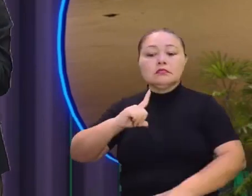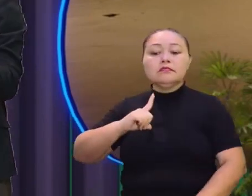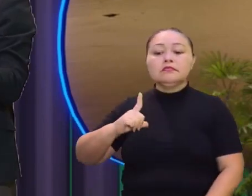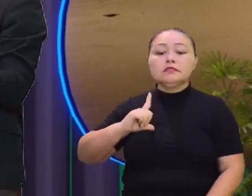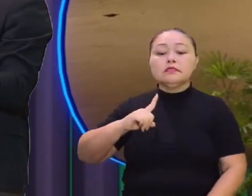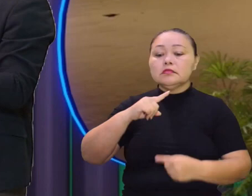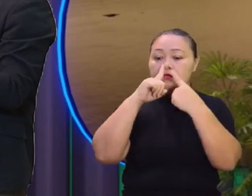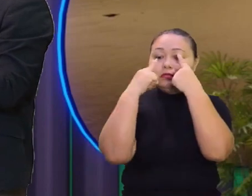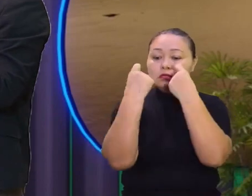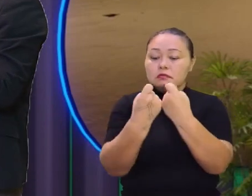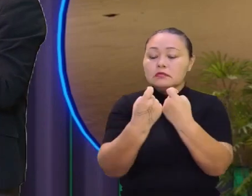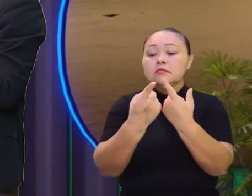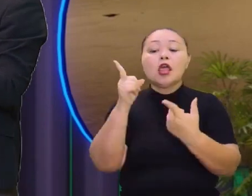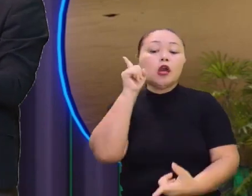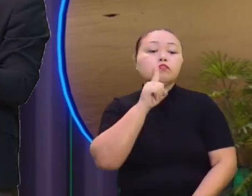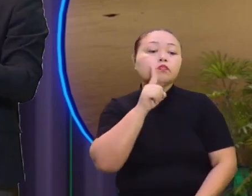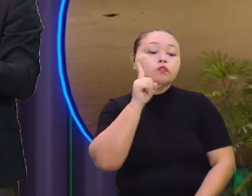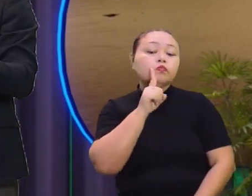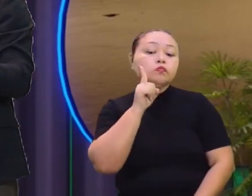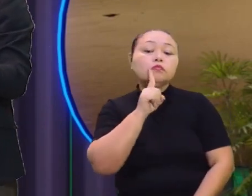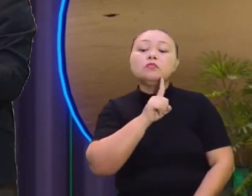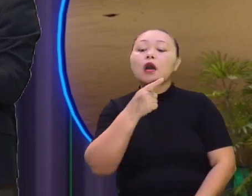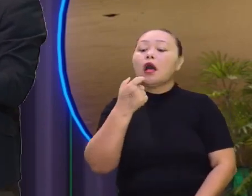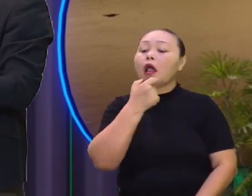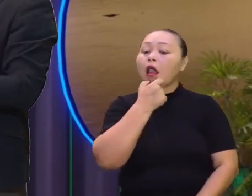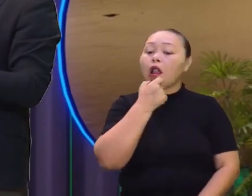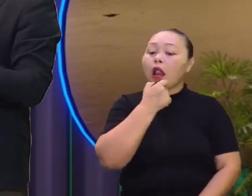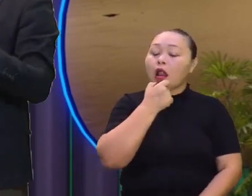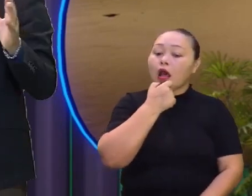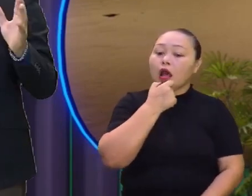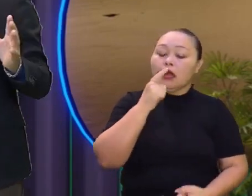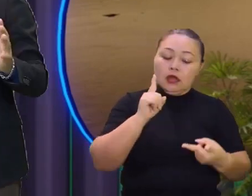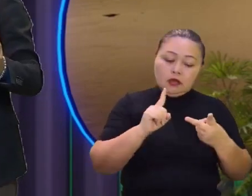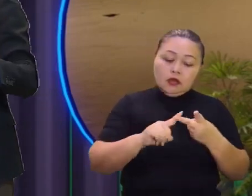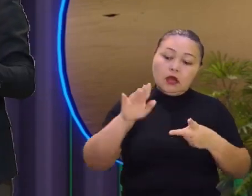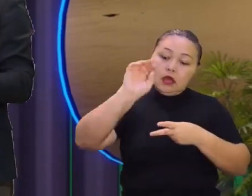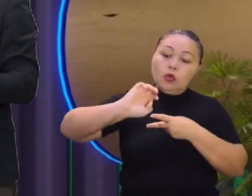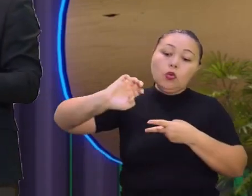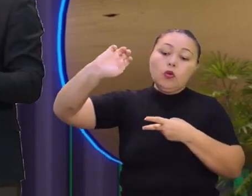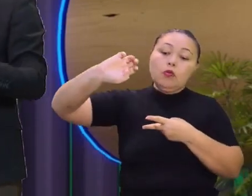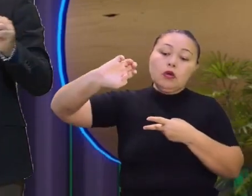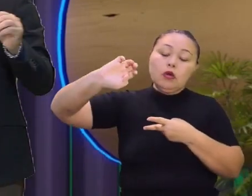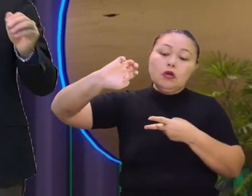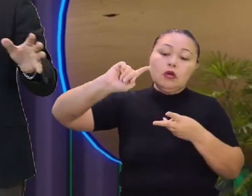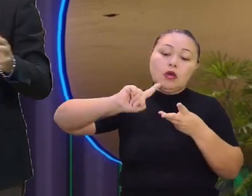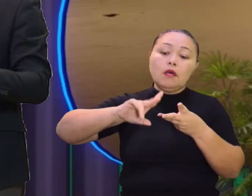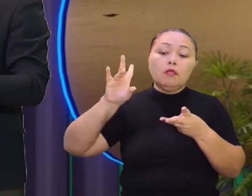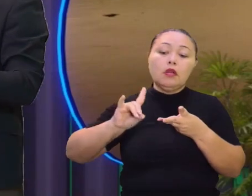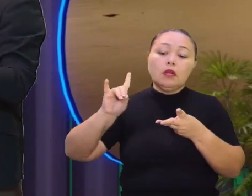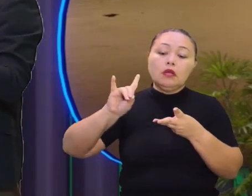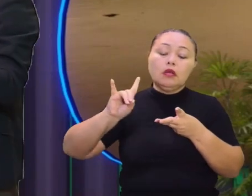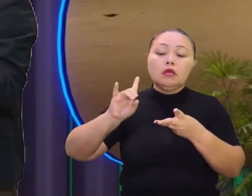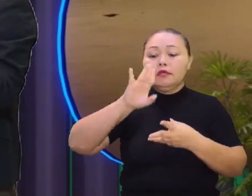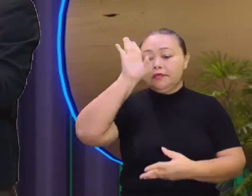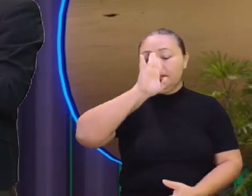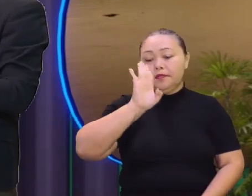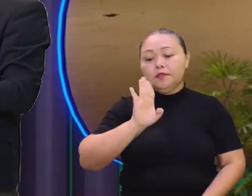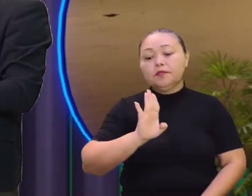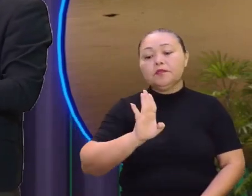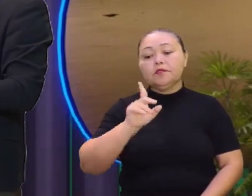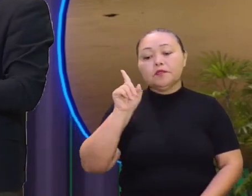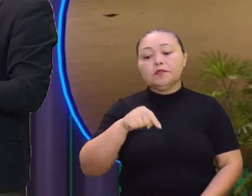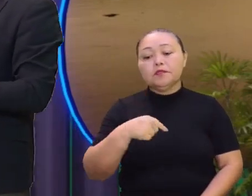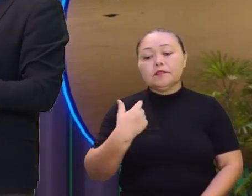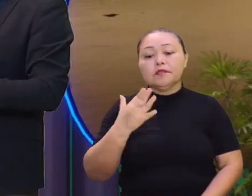teve por interesse Estados Unidos, Inglaterra, Europa, Bolívia e Brasil.